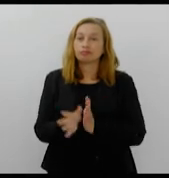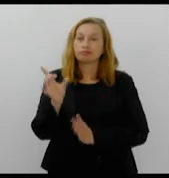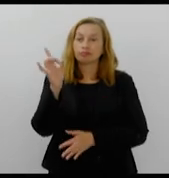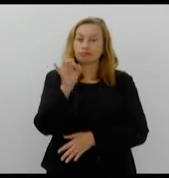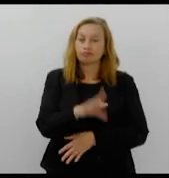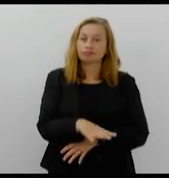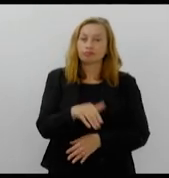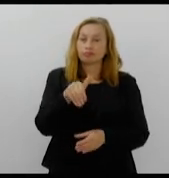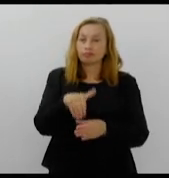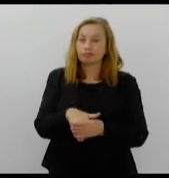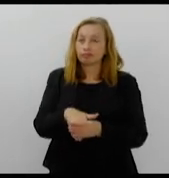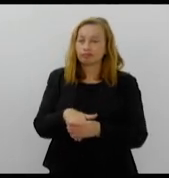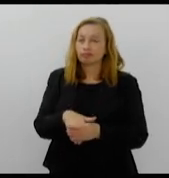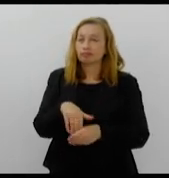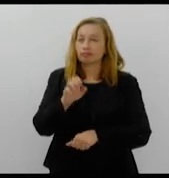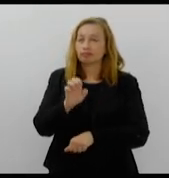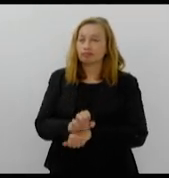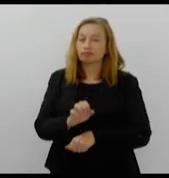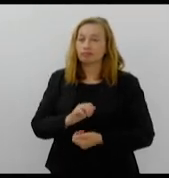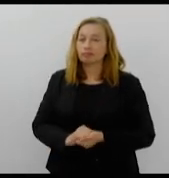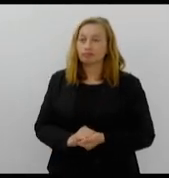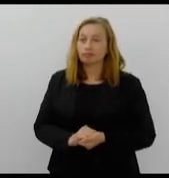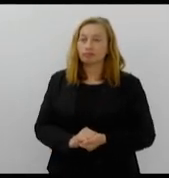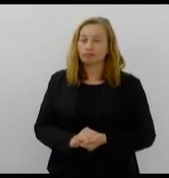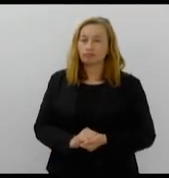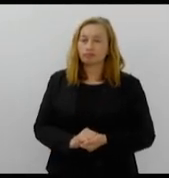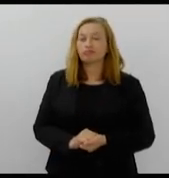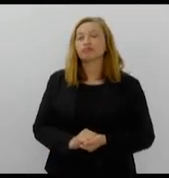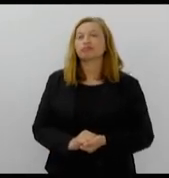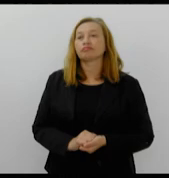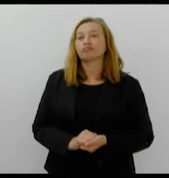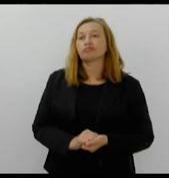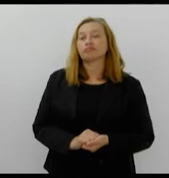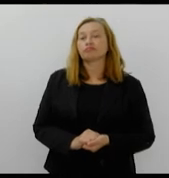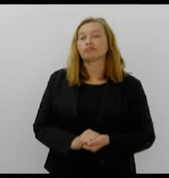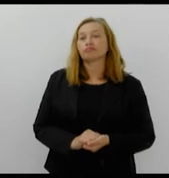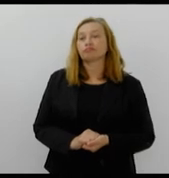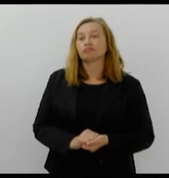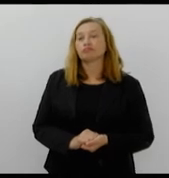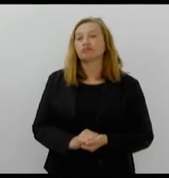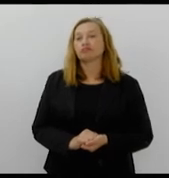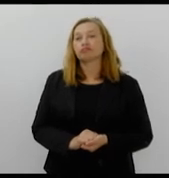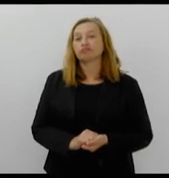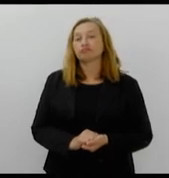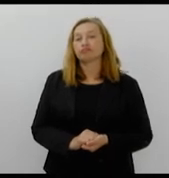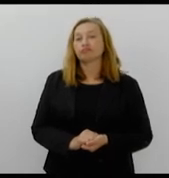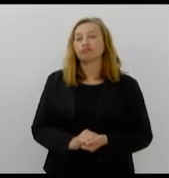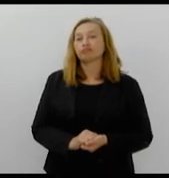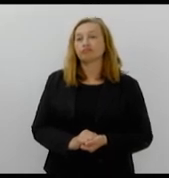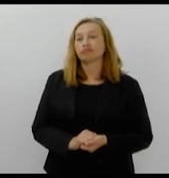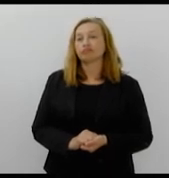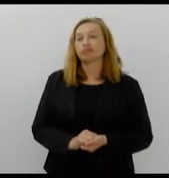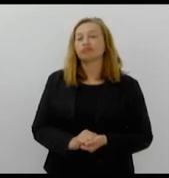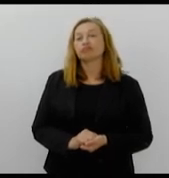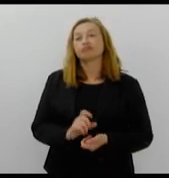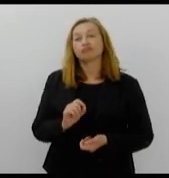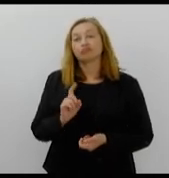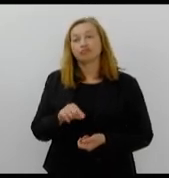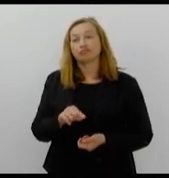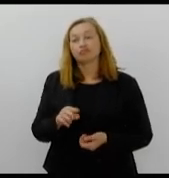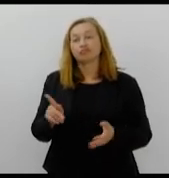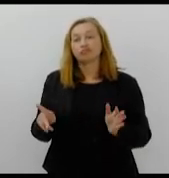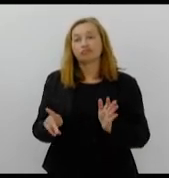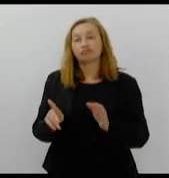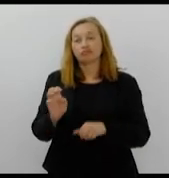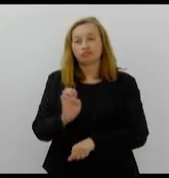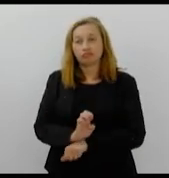estaduais. Incendiado, isto é, gasto sem nenhum critério. Tanto é que o Estado